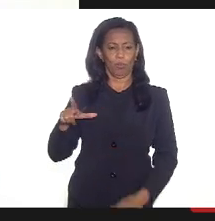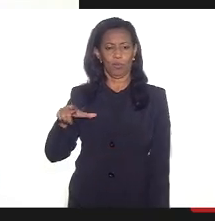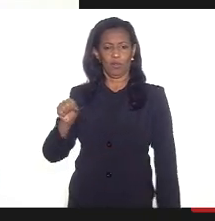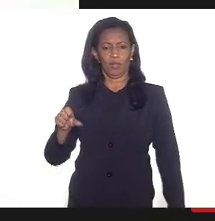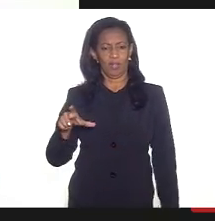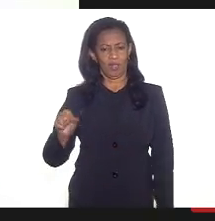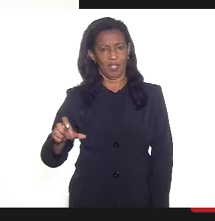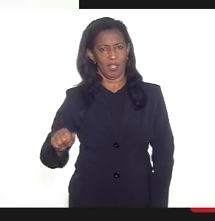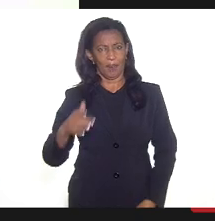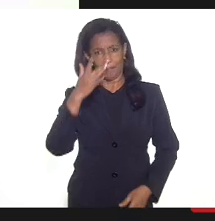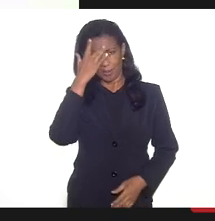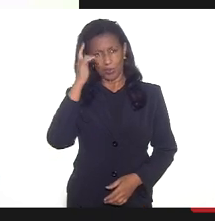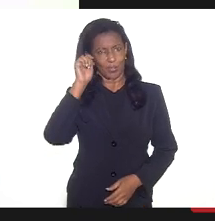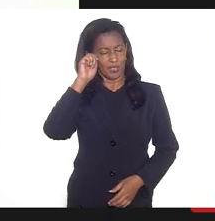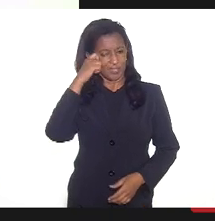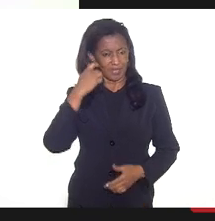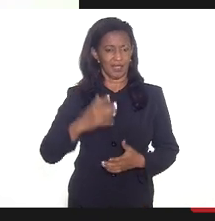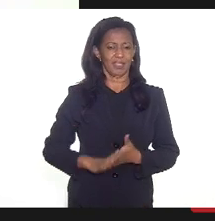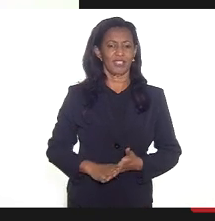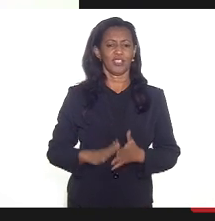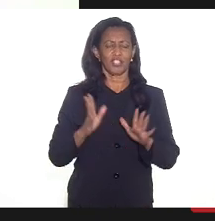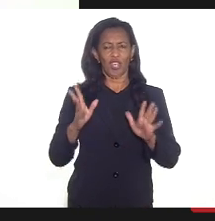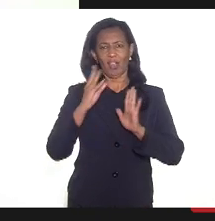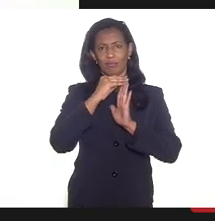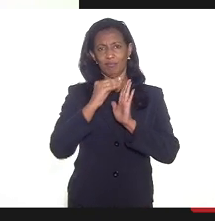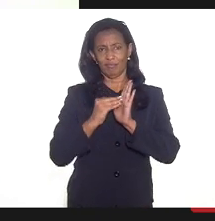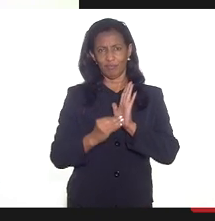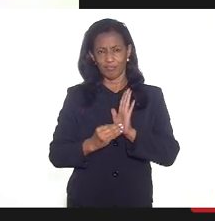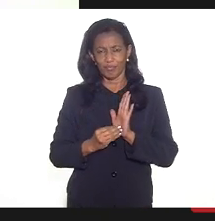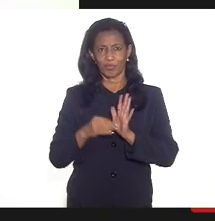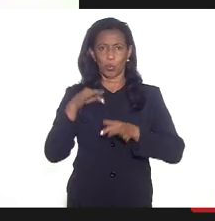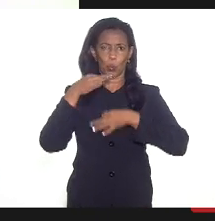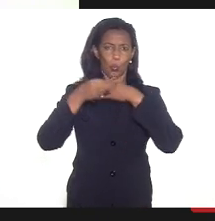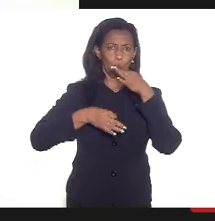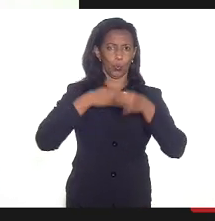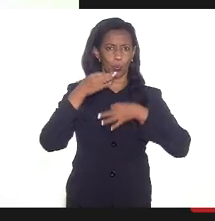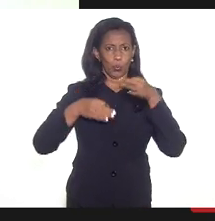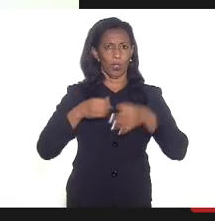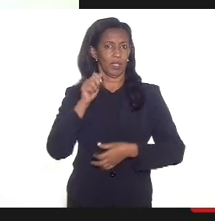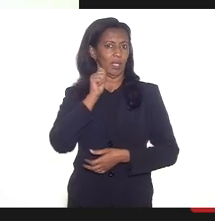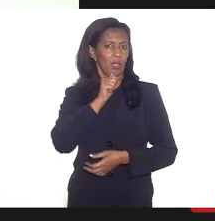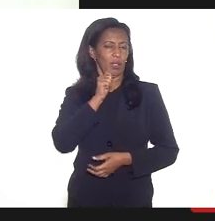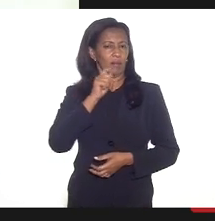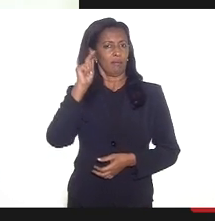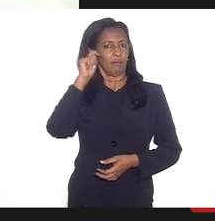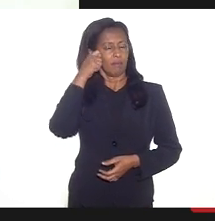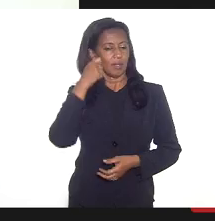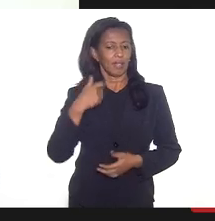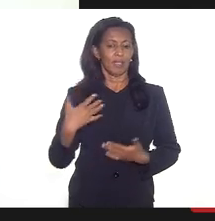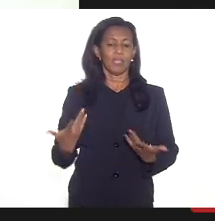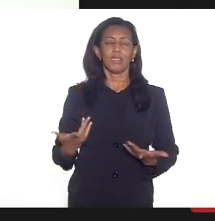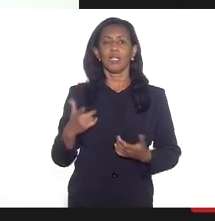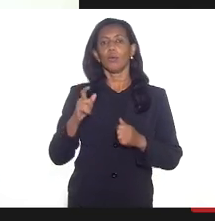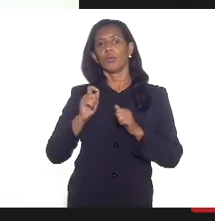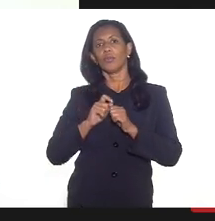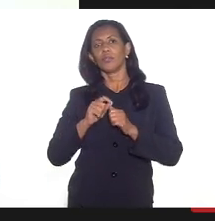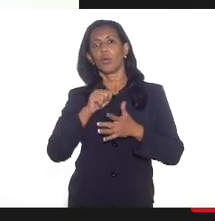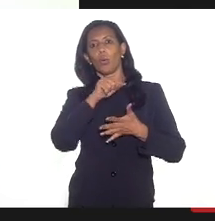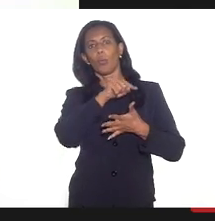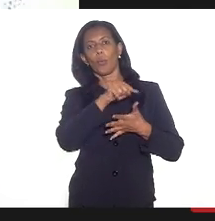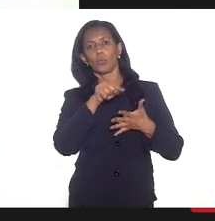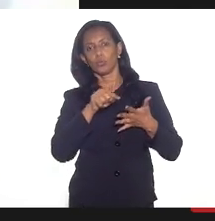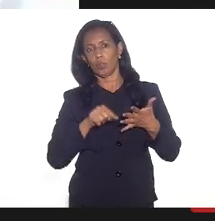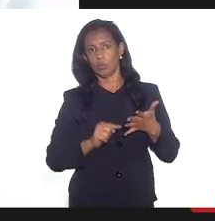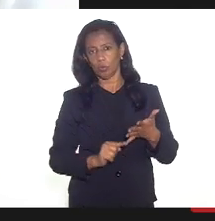como lésbicas negras. A Duny também já colocou as questões das mulheres negras. Então, eu fiz algumas